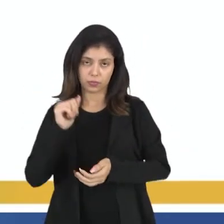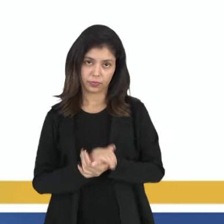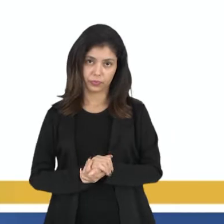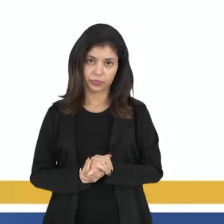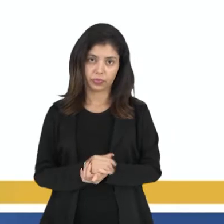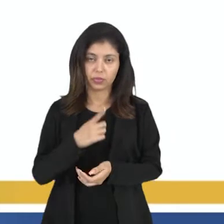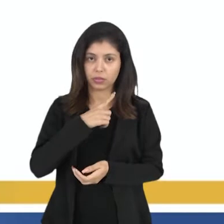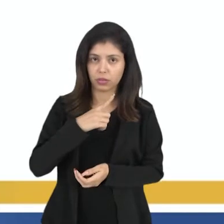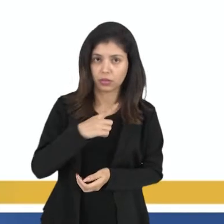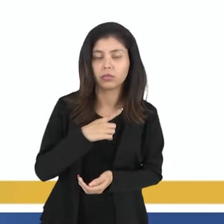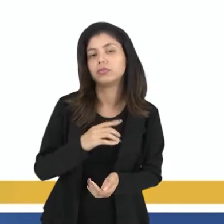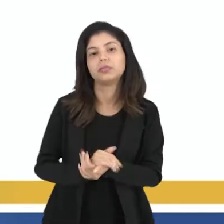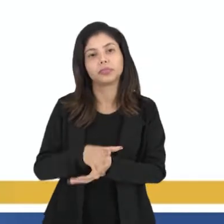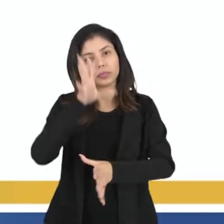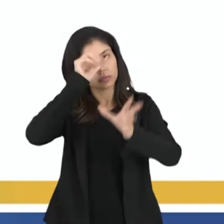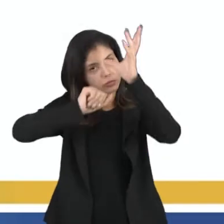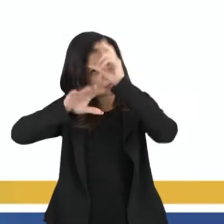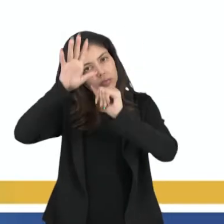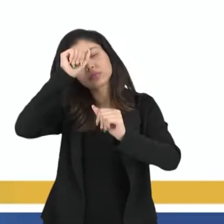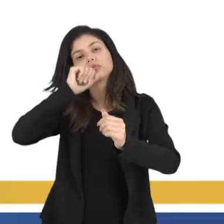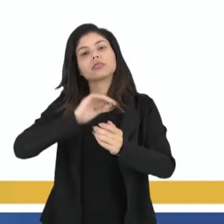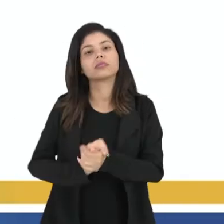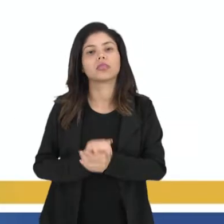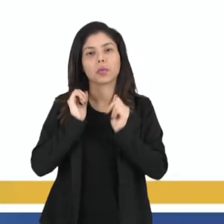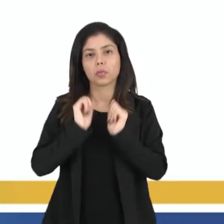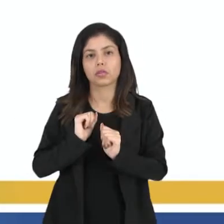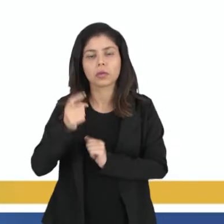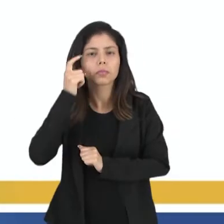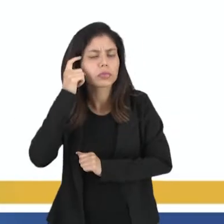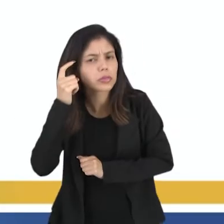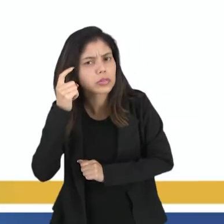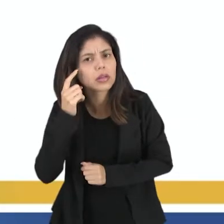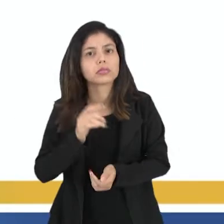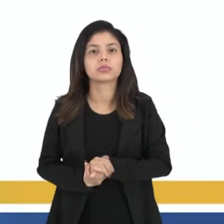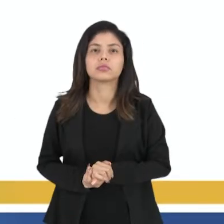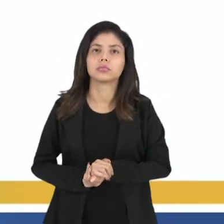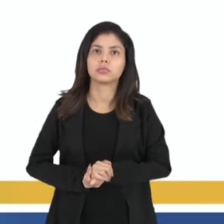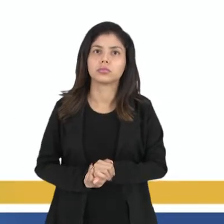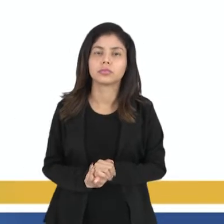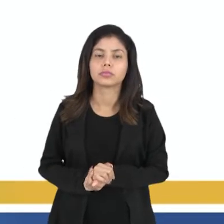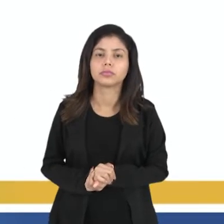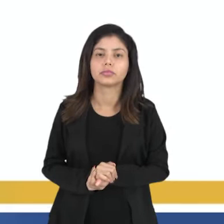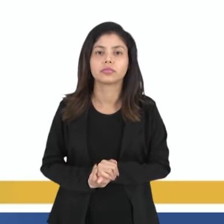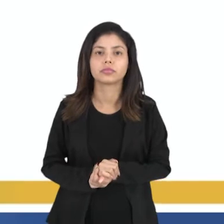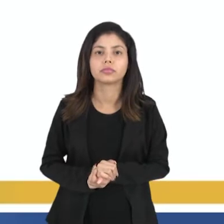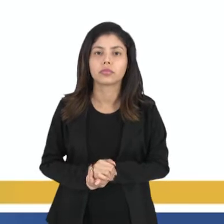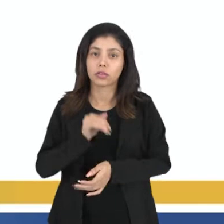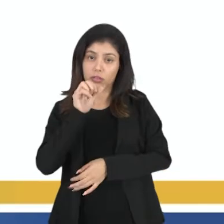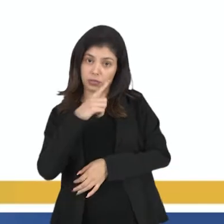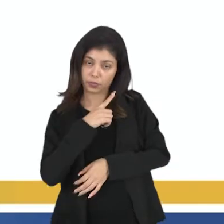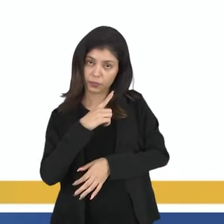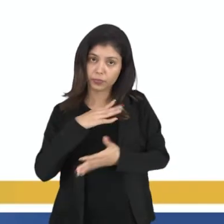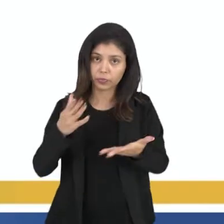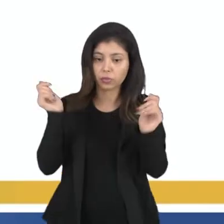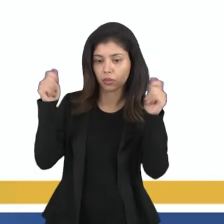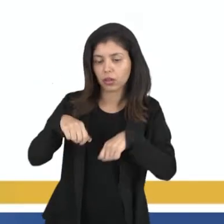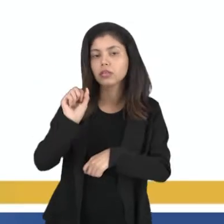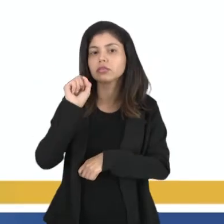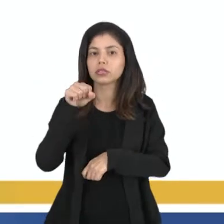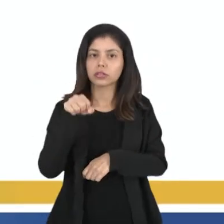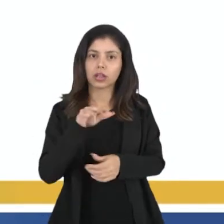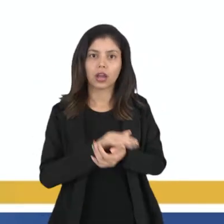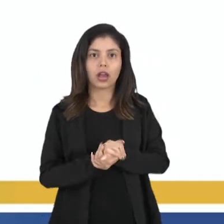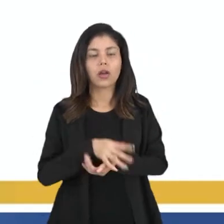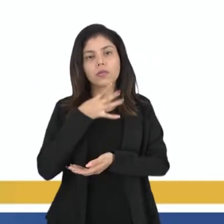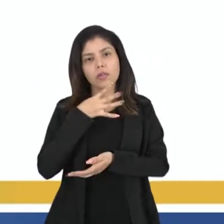que existe um conhecimento que pode ser pensado, que é o número. Ou seja, há uma possibilidade sim do homem